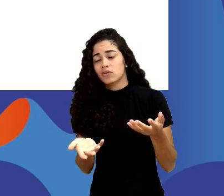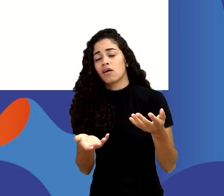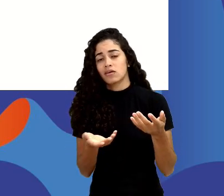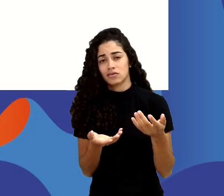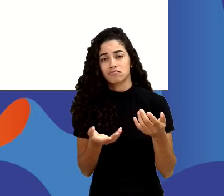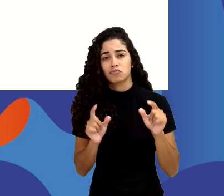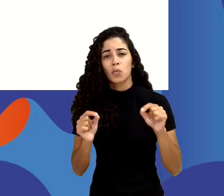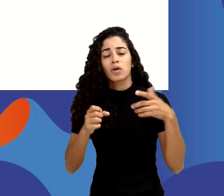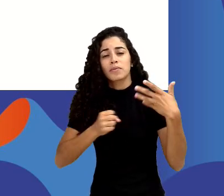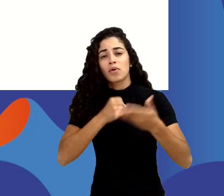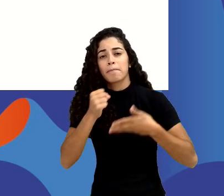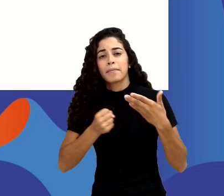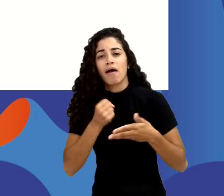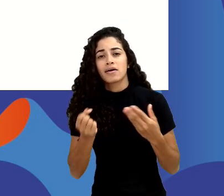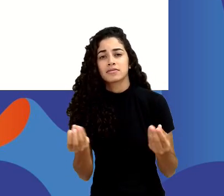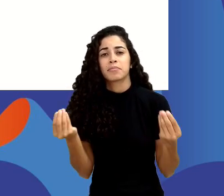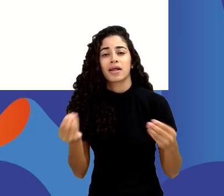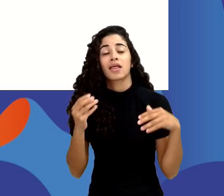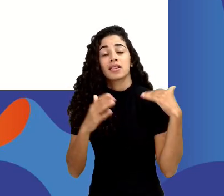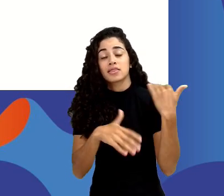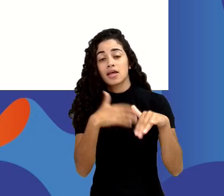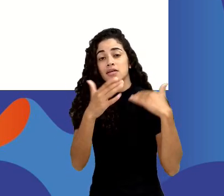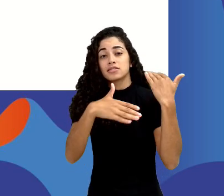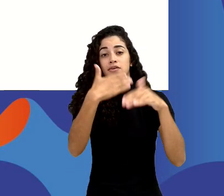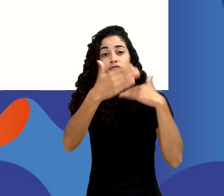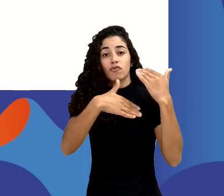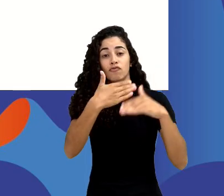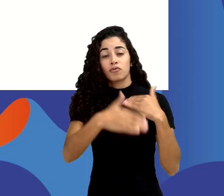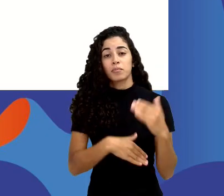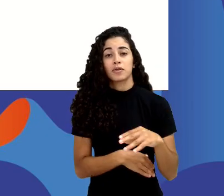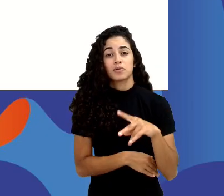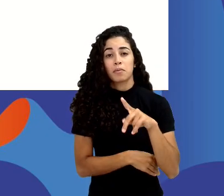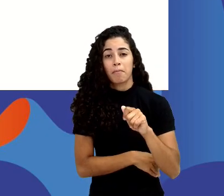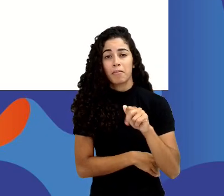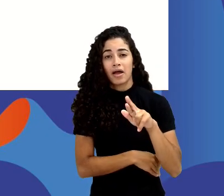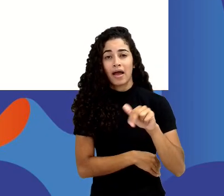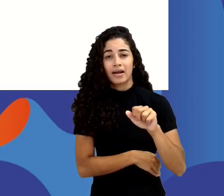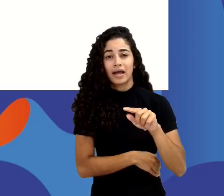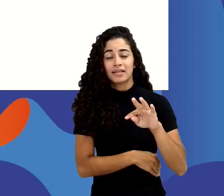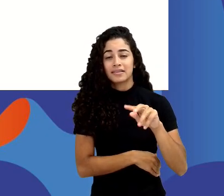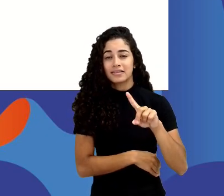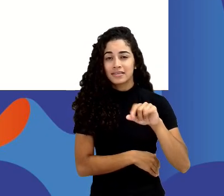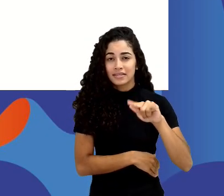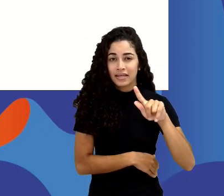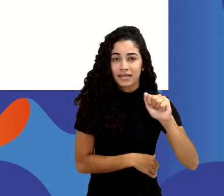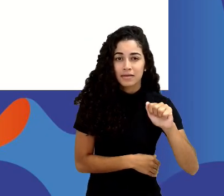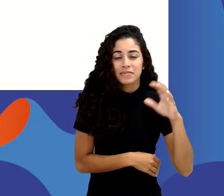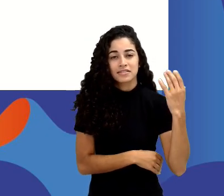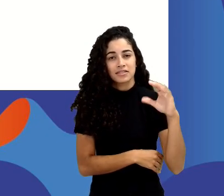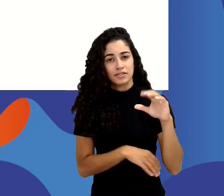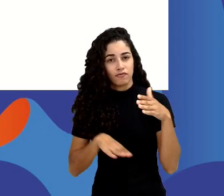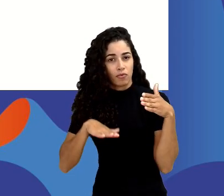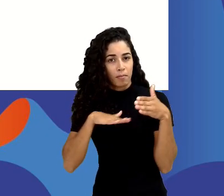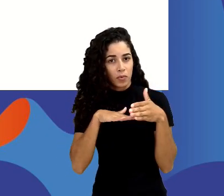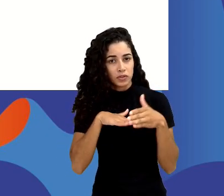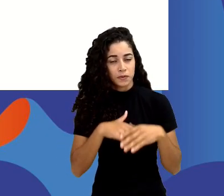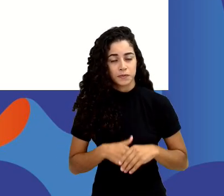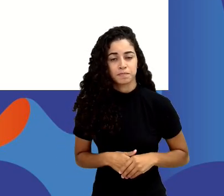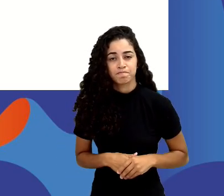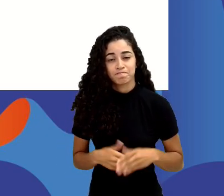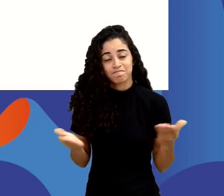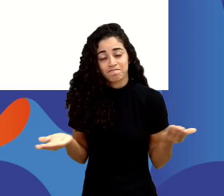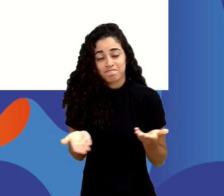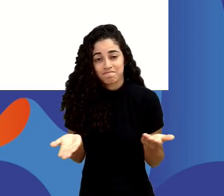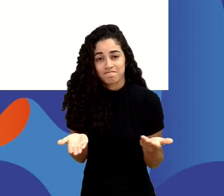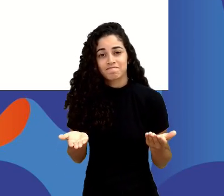das bases para o desenvolvimento do paradigma científico moderno. Tudo isso, por